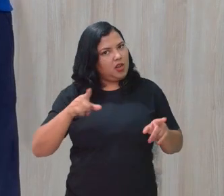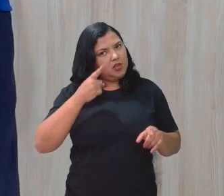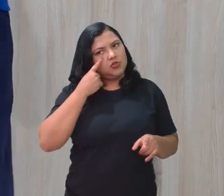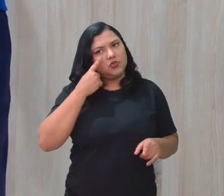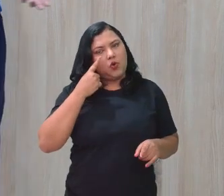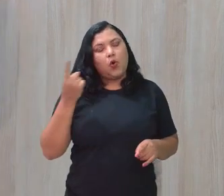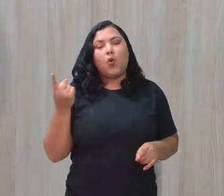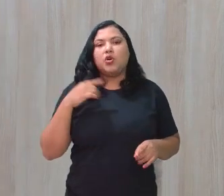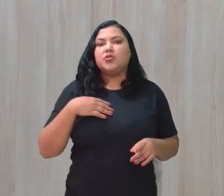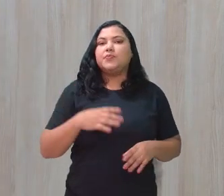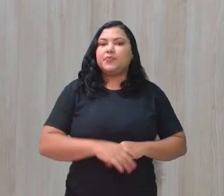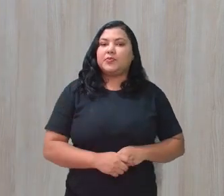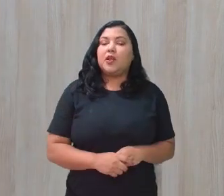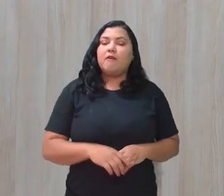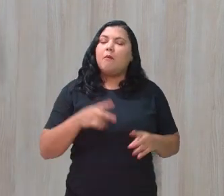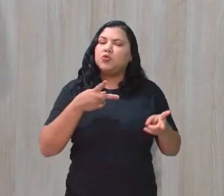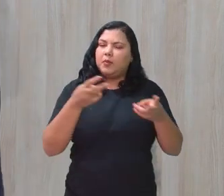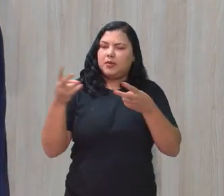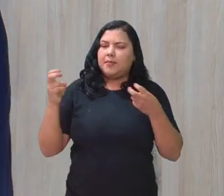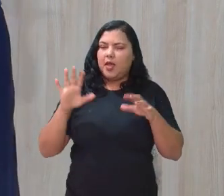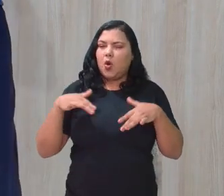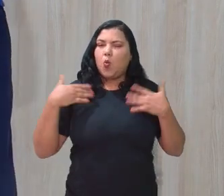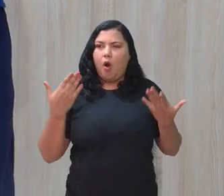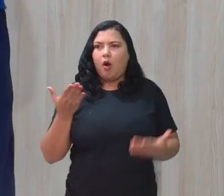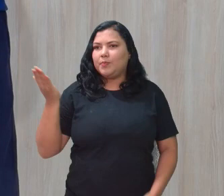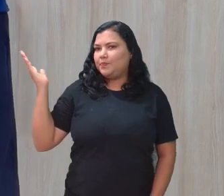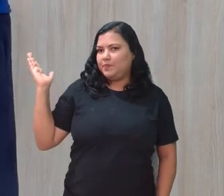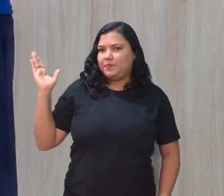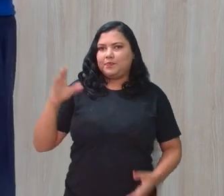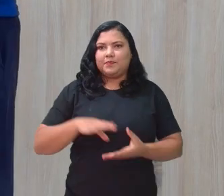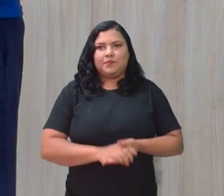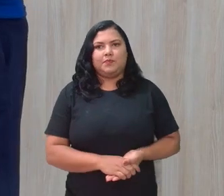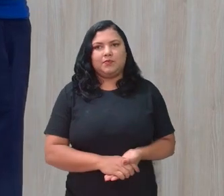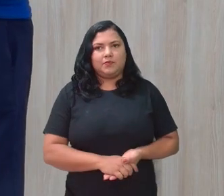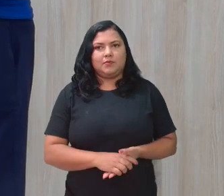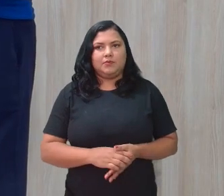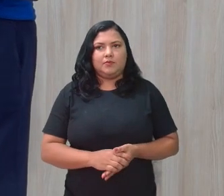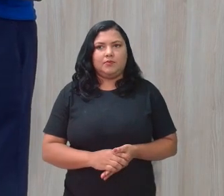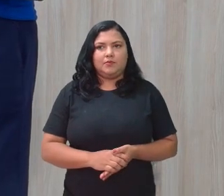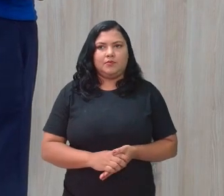de defesa, de acusação, os argumentos da crônica, tá? Ó,